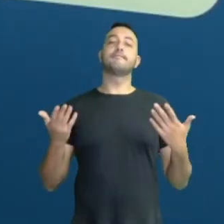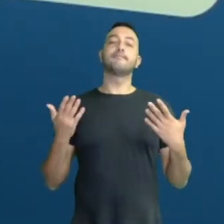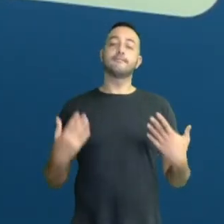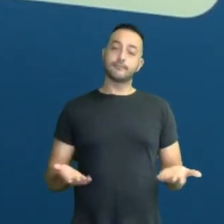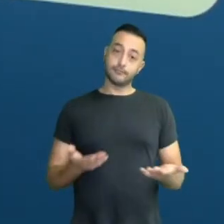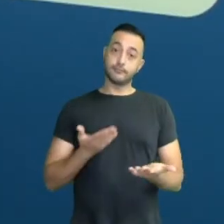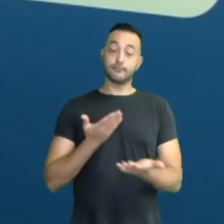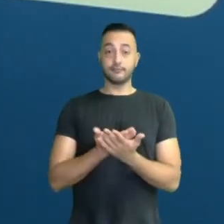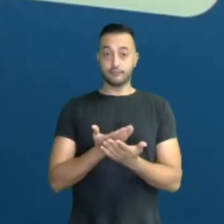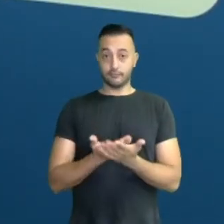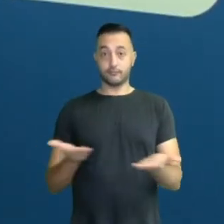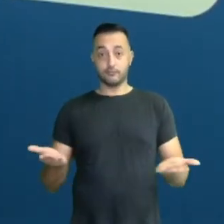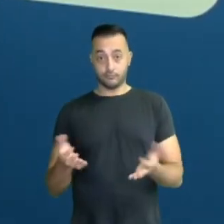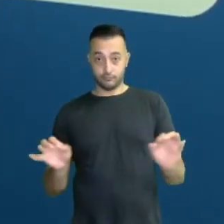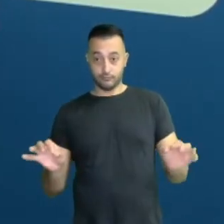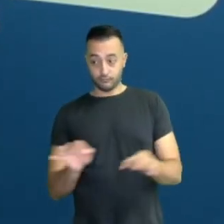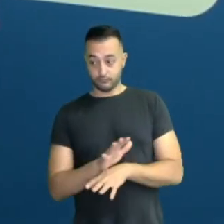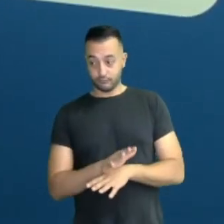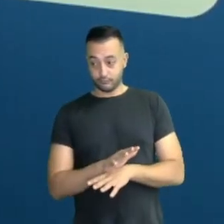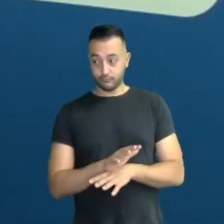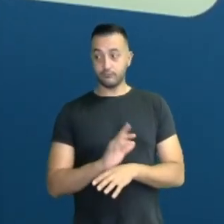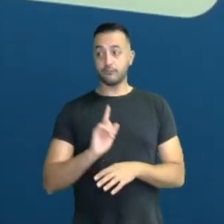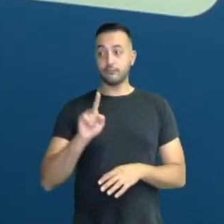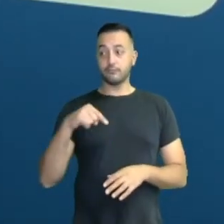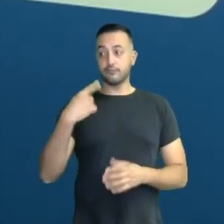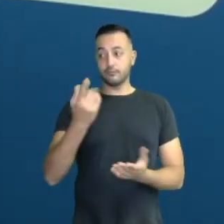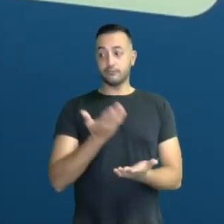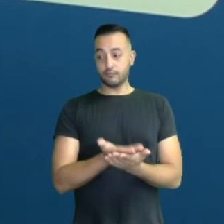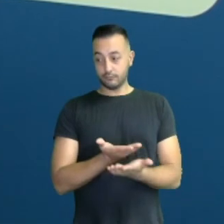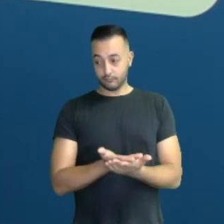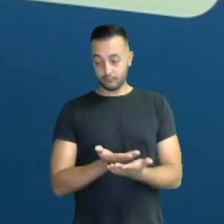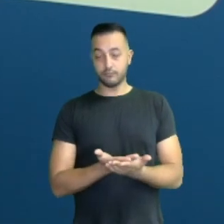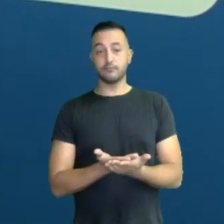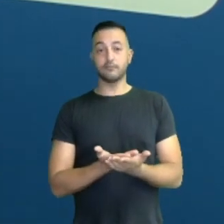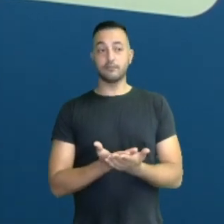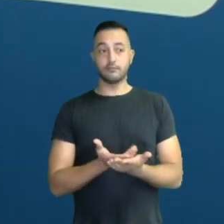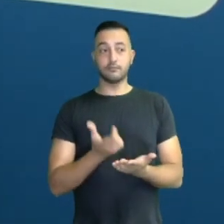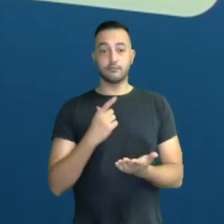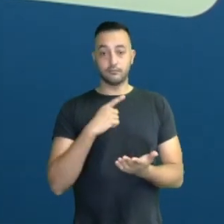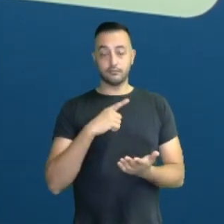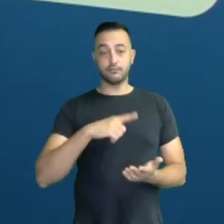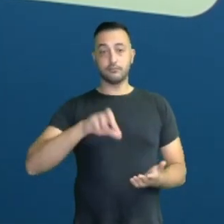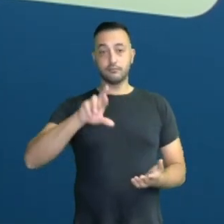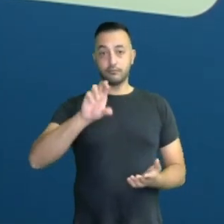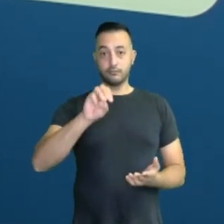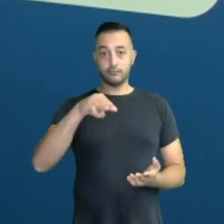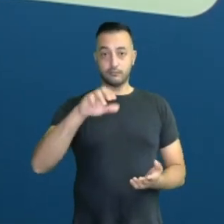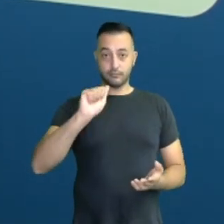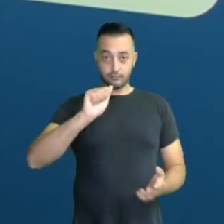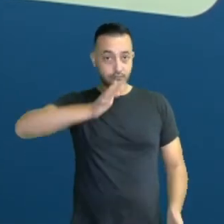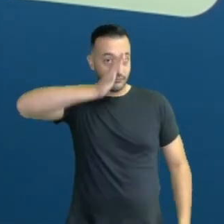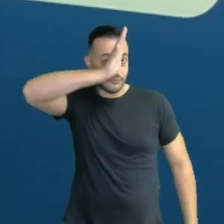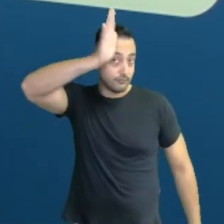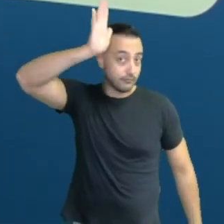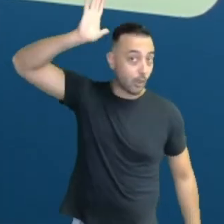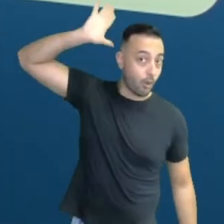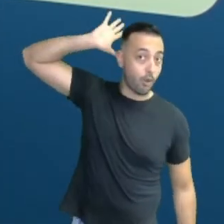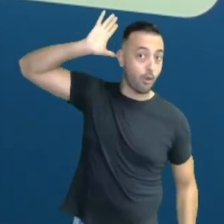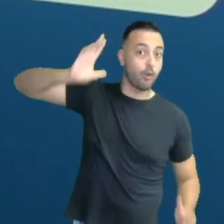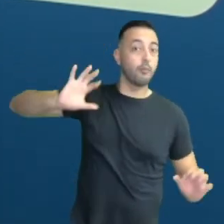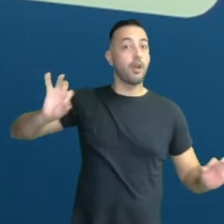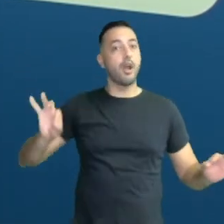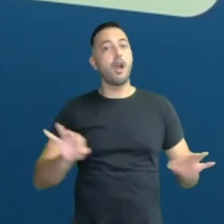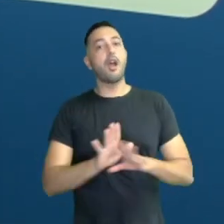Nós concluímos por hoje, e aí na próxima aula a gente vê Roma antiga e concluiremos as